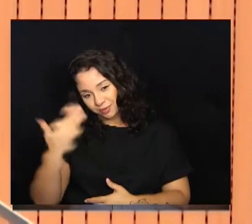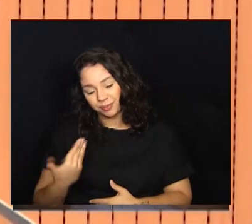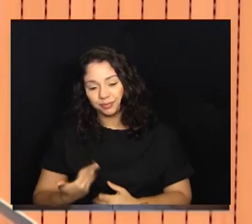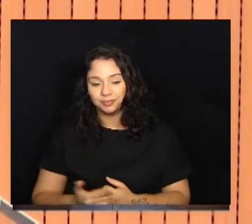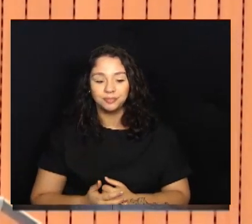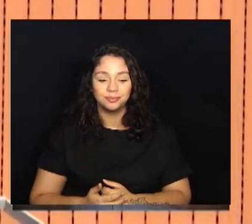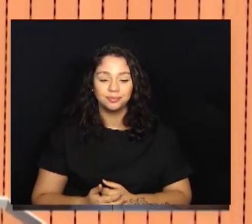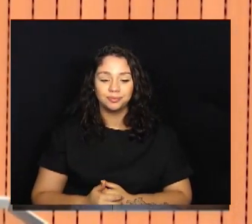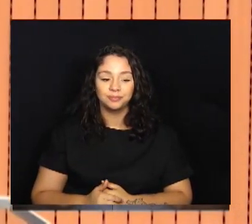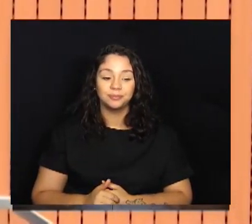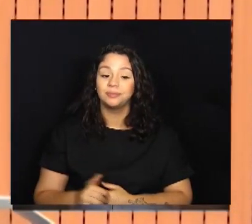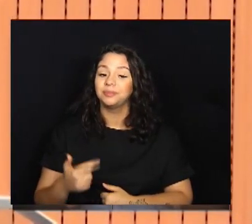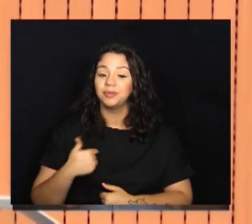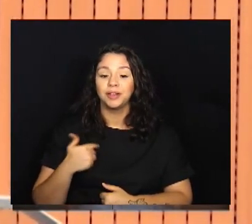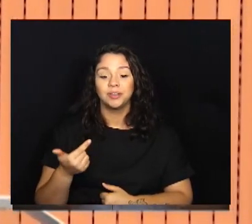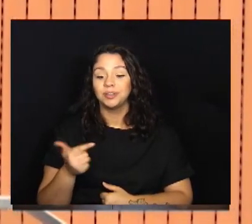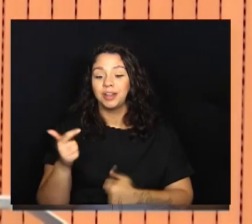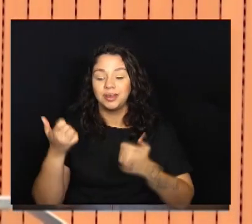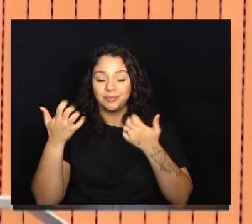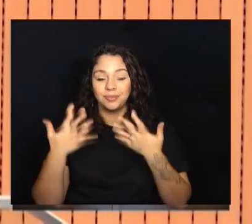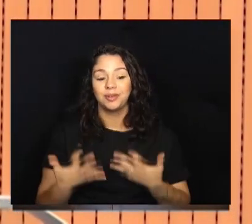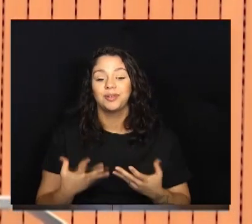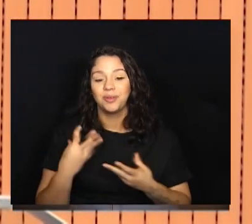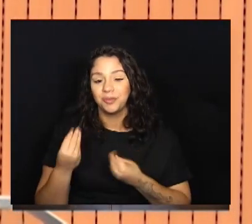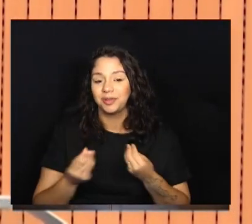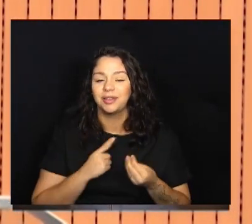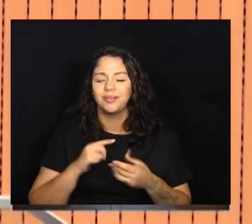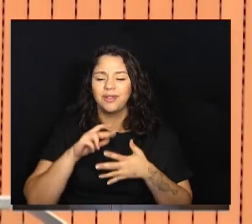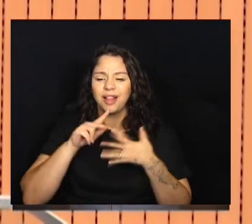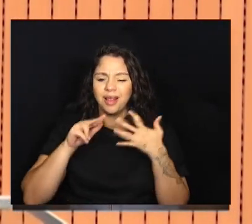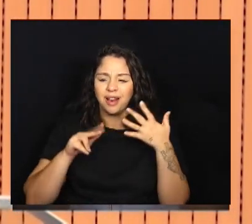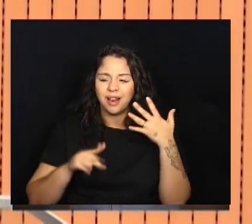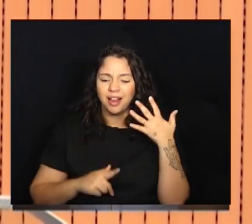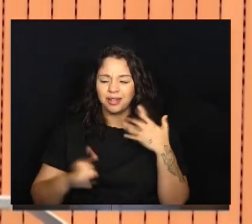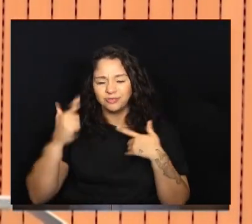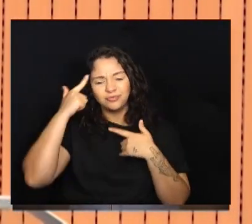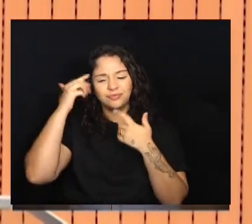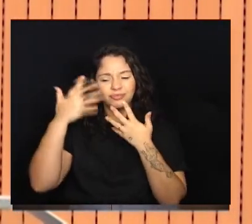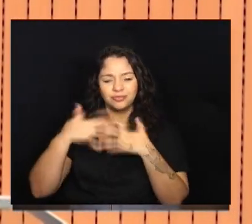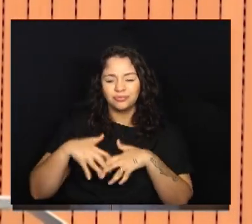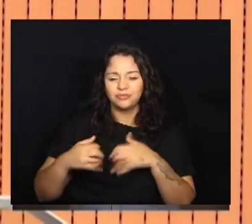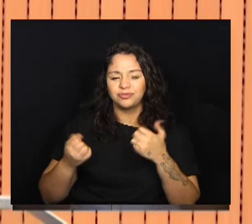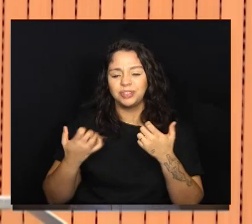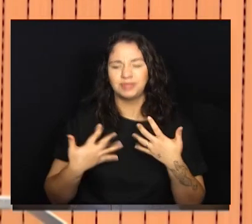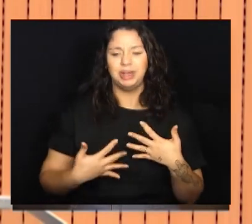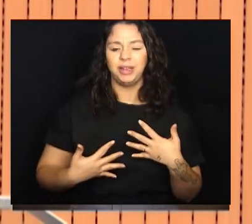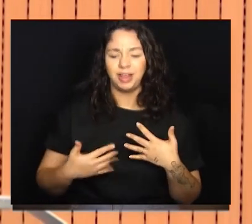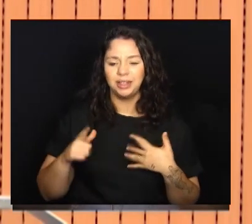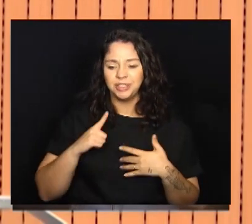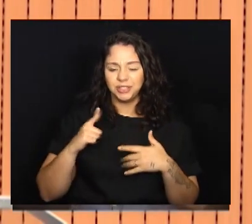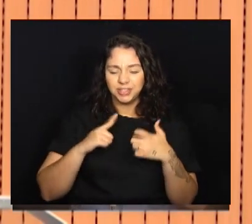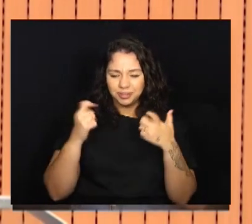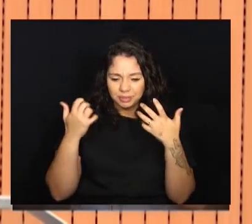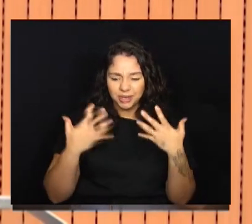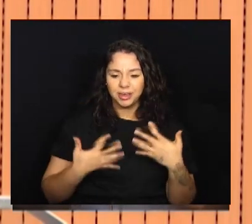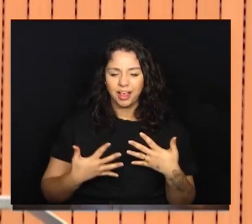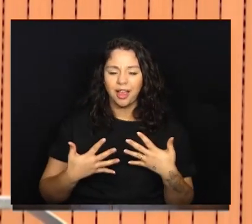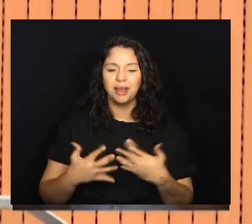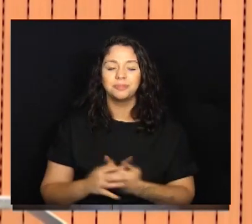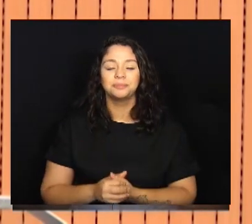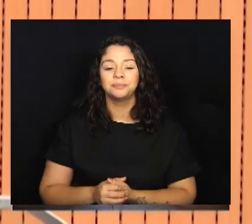sem palavras, né? Normalmente a gente pensa uma série de coisas para poder falar, vir aqui explicar, né?